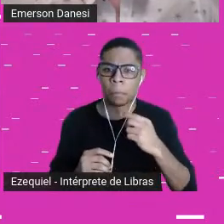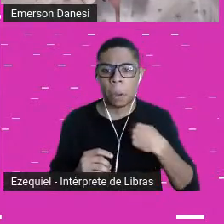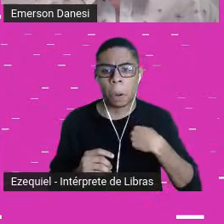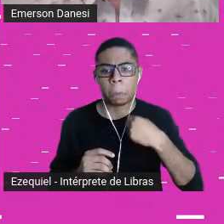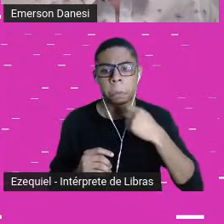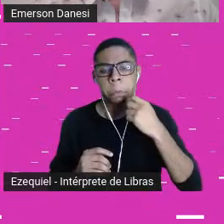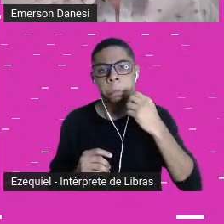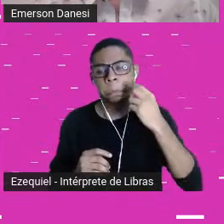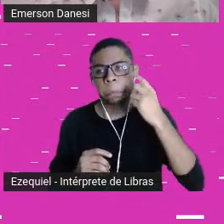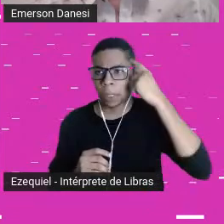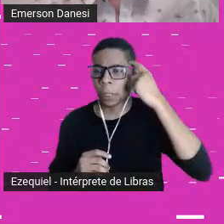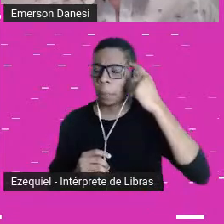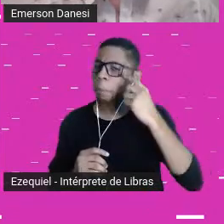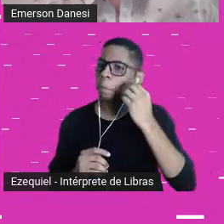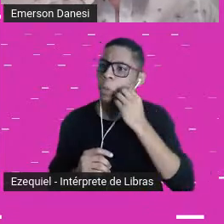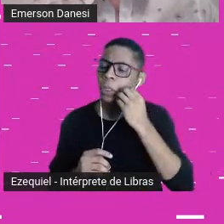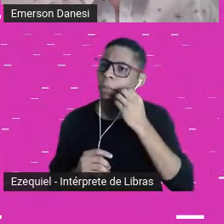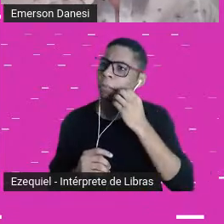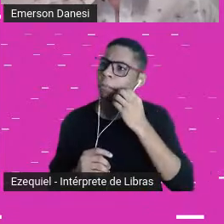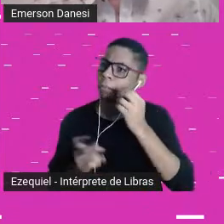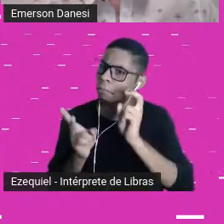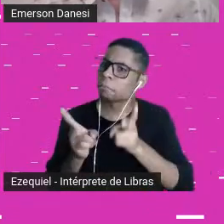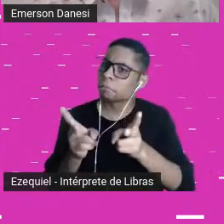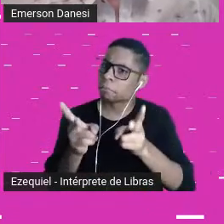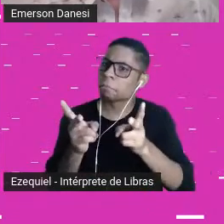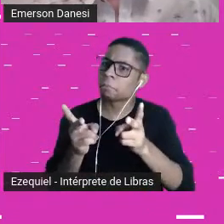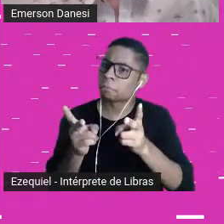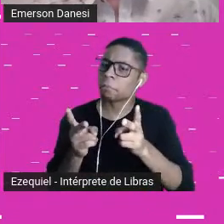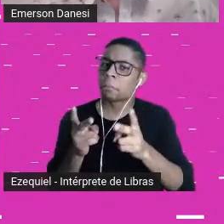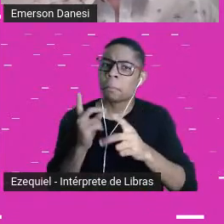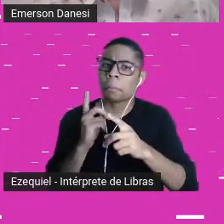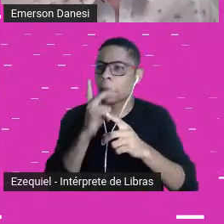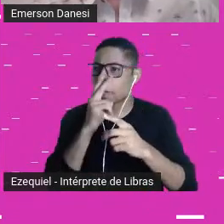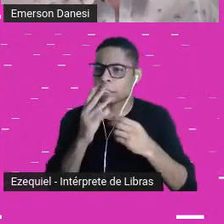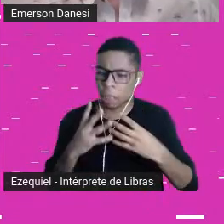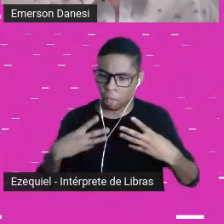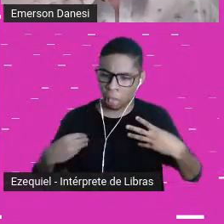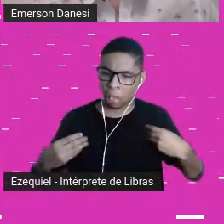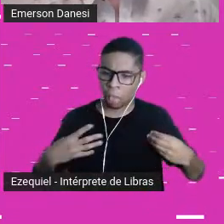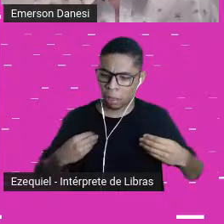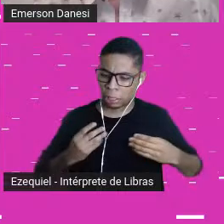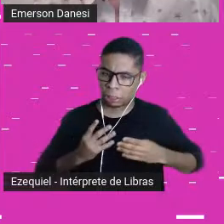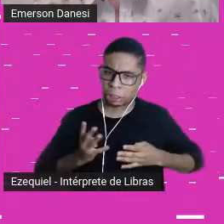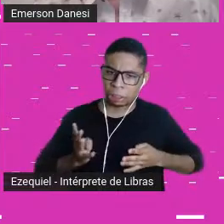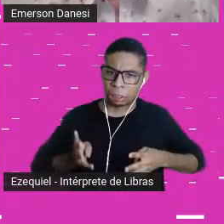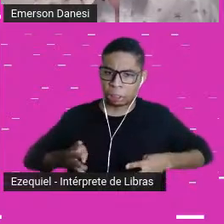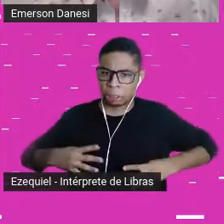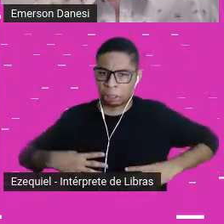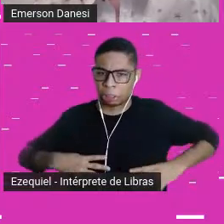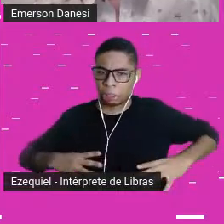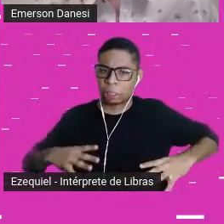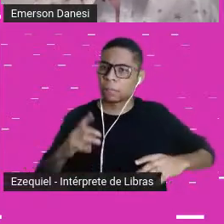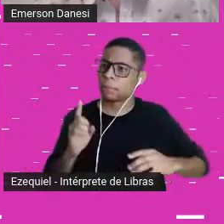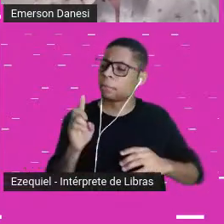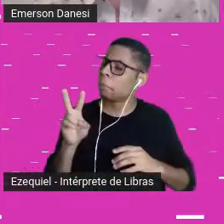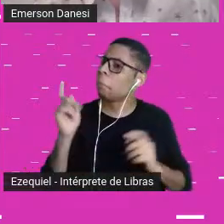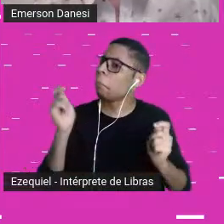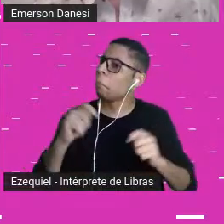ficar interessante seguir isso com esses fiapos. Então, eu ia extraindo dessa